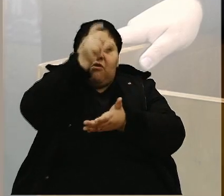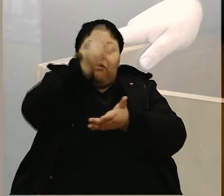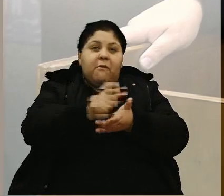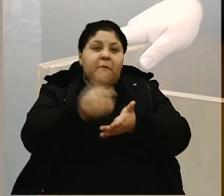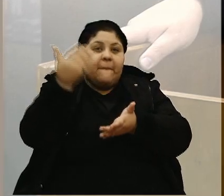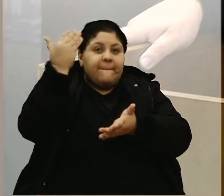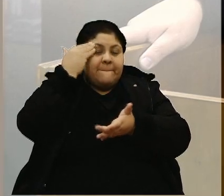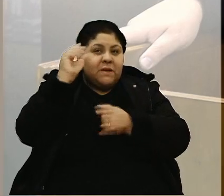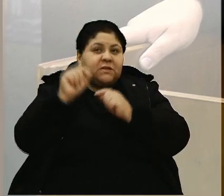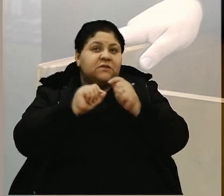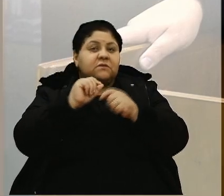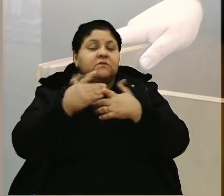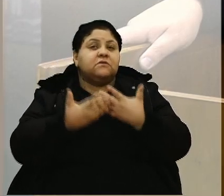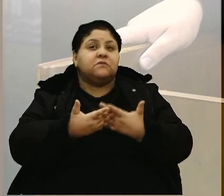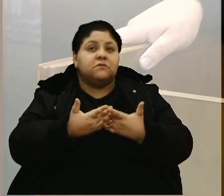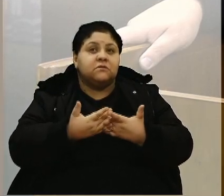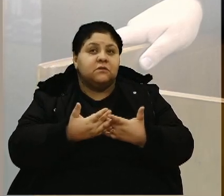que vai